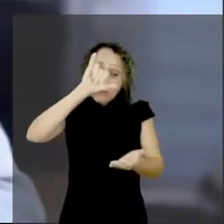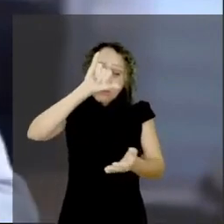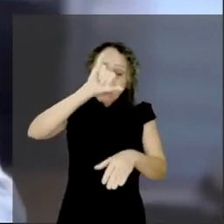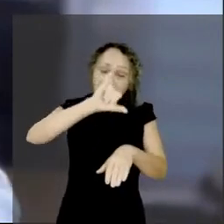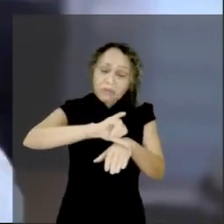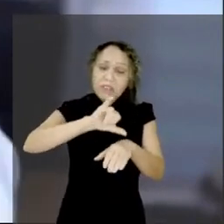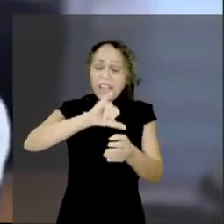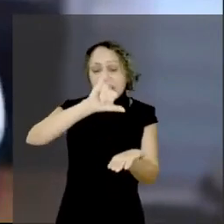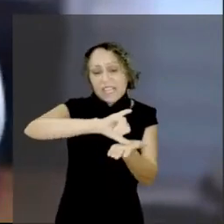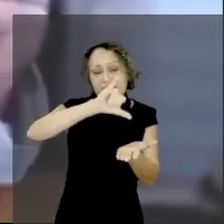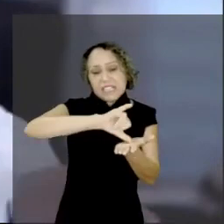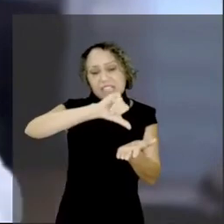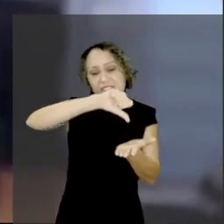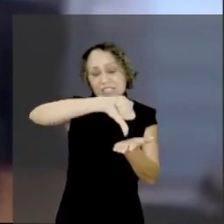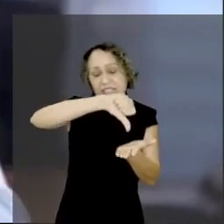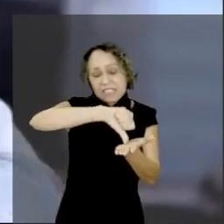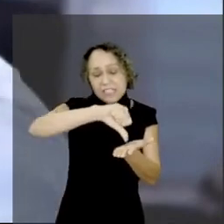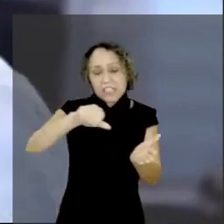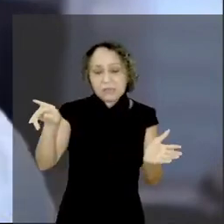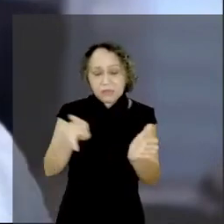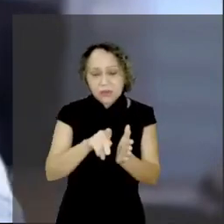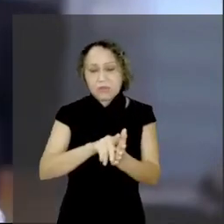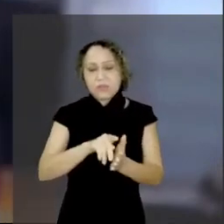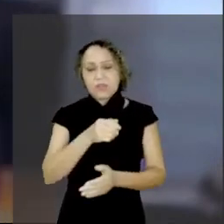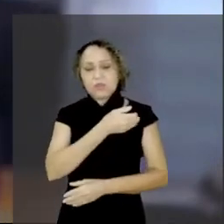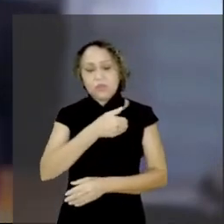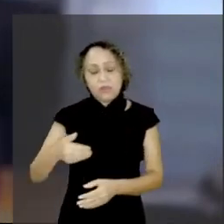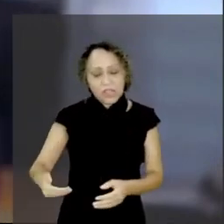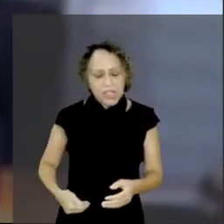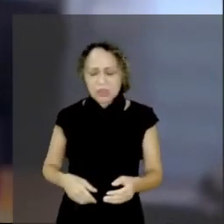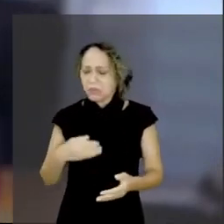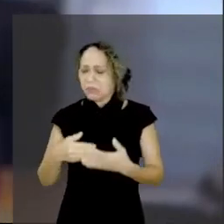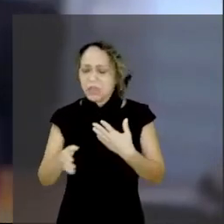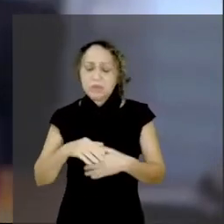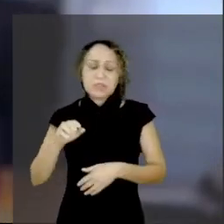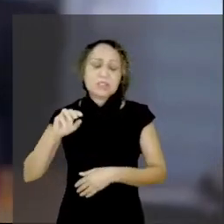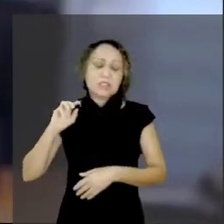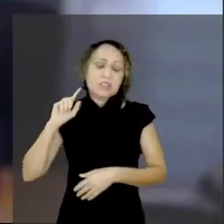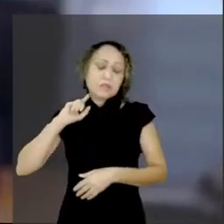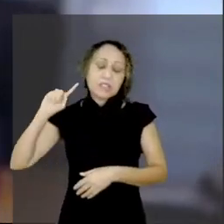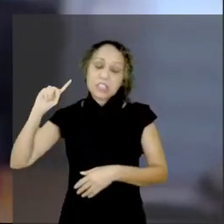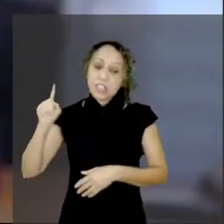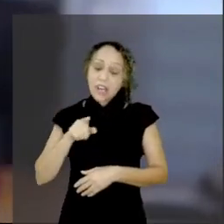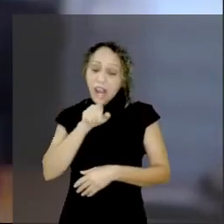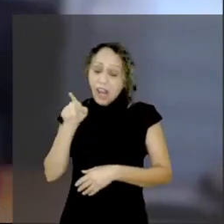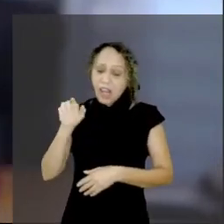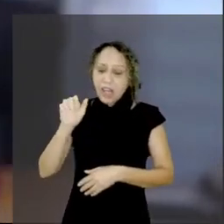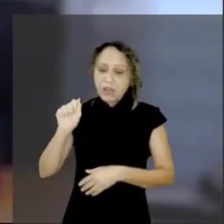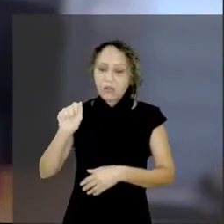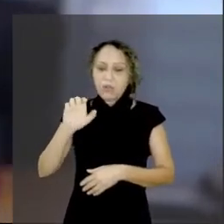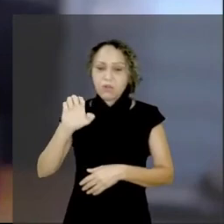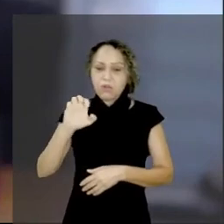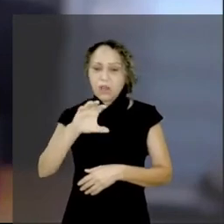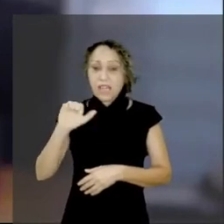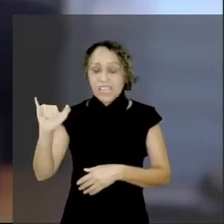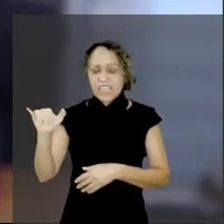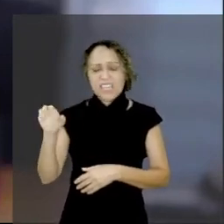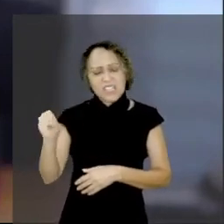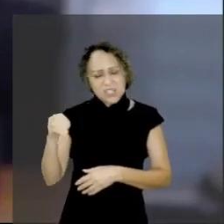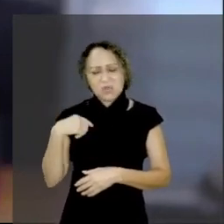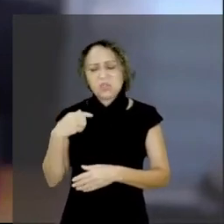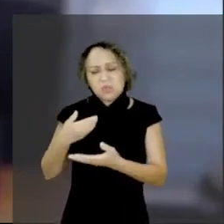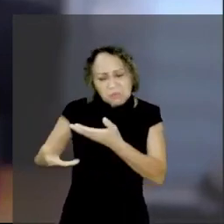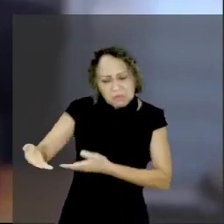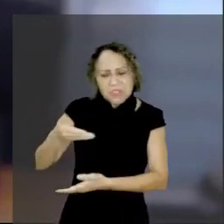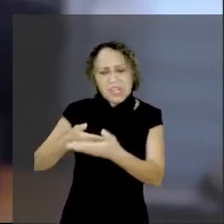PSL, um prefeito do Democrata, um prefeito do PSDB, que diga que um dia o Lula o tratou mal porque ele pertencia a